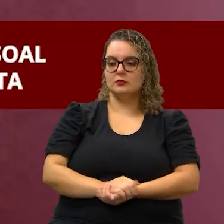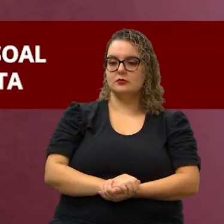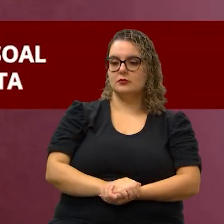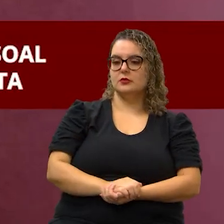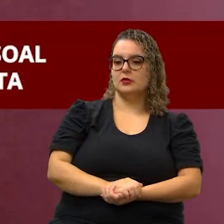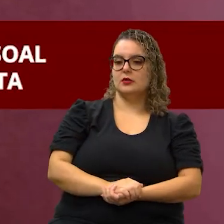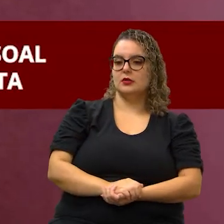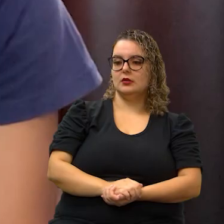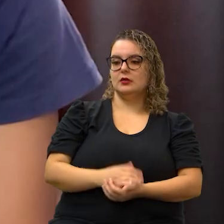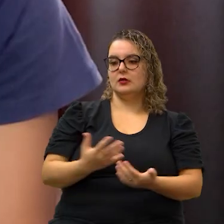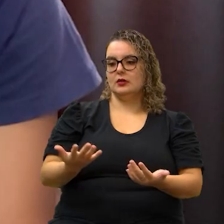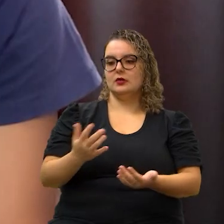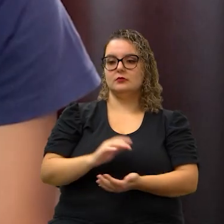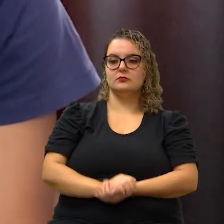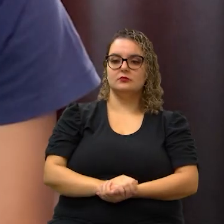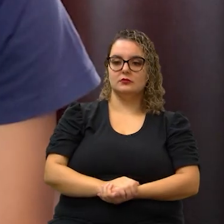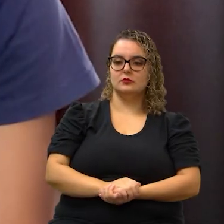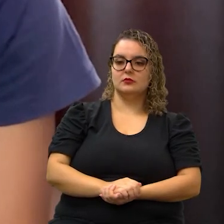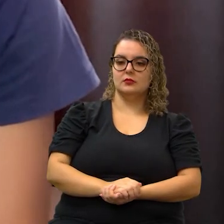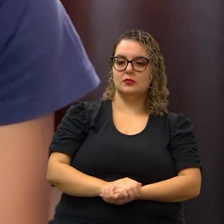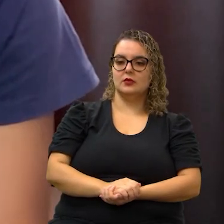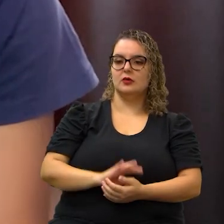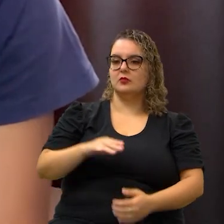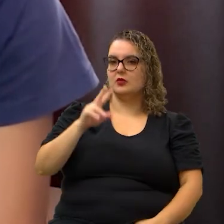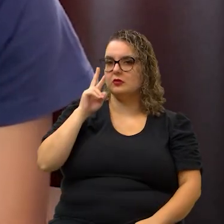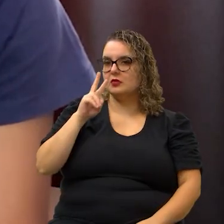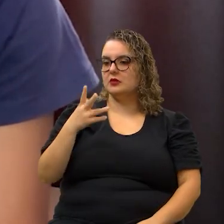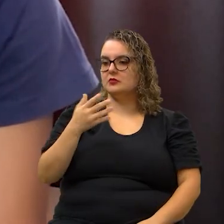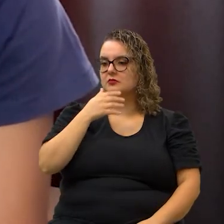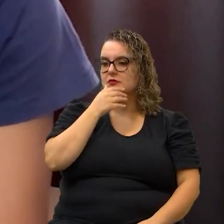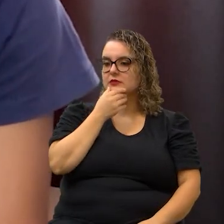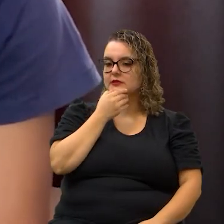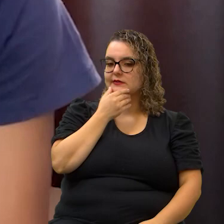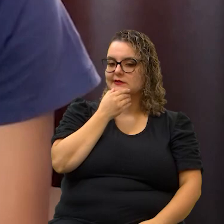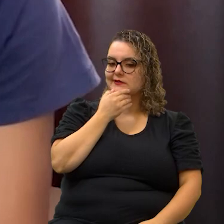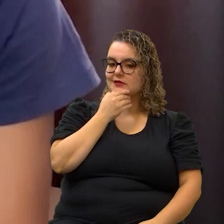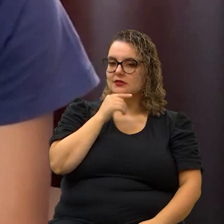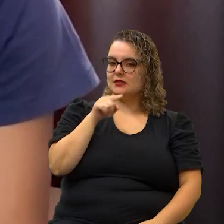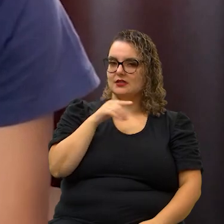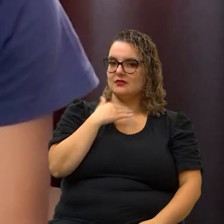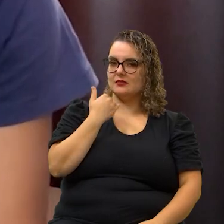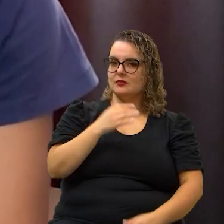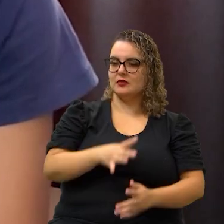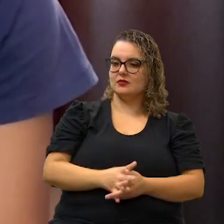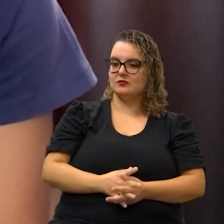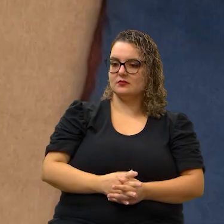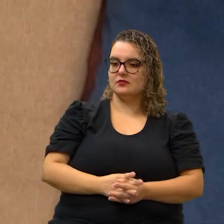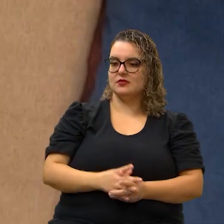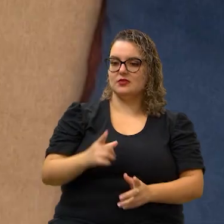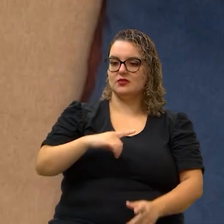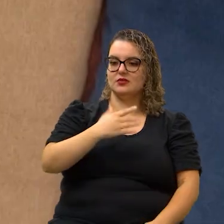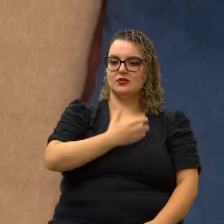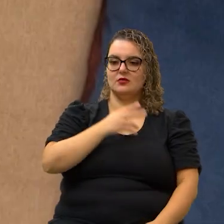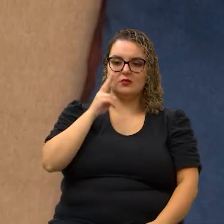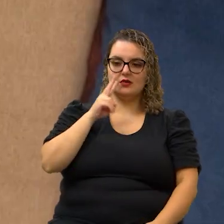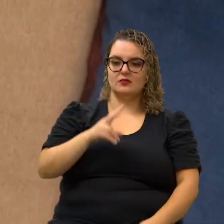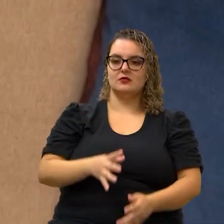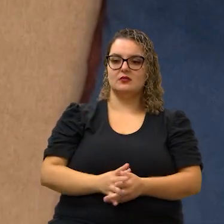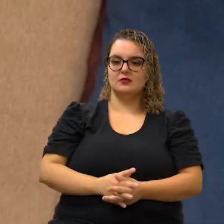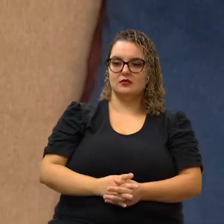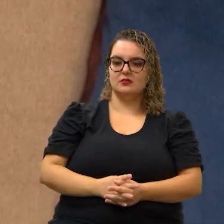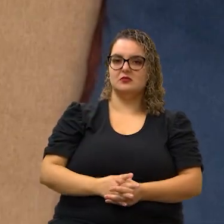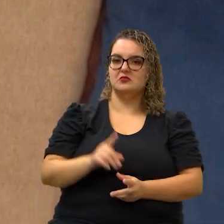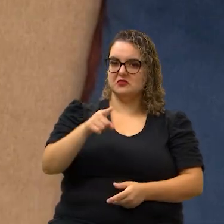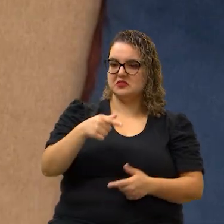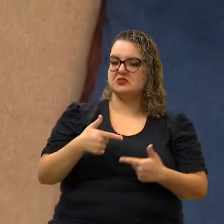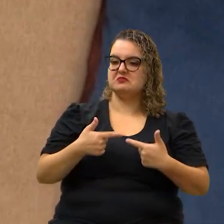vi ele, eu falei: ele vai morrer. Então, muitos vizinhos, amigos que veio, falaram assim: você é um guerreiro mesmo. Agradeci muito a